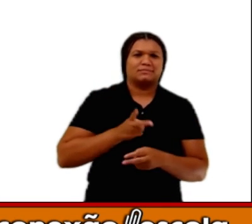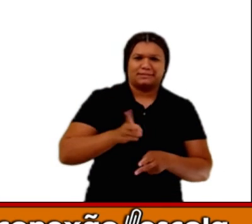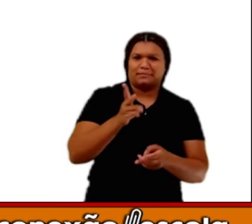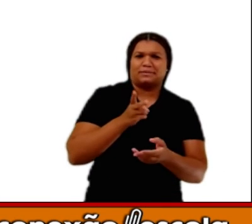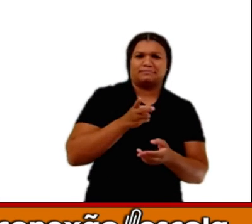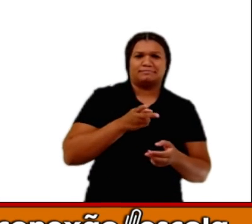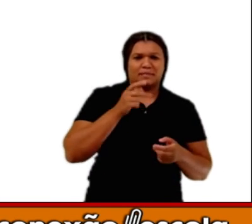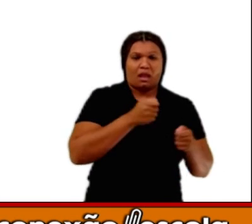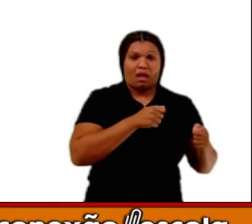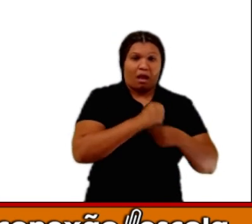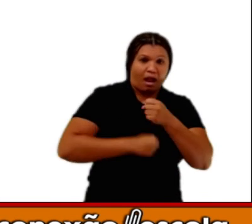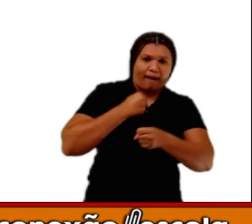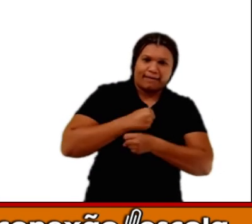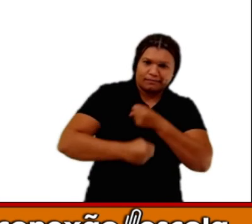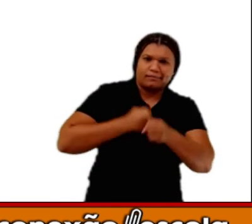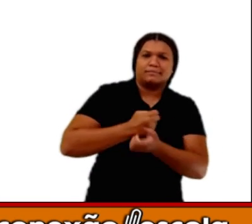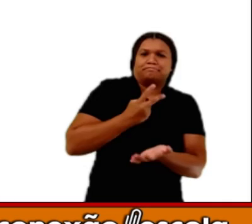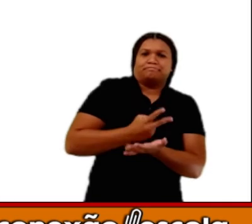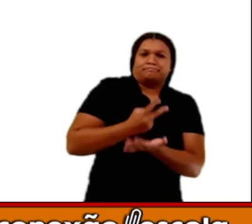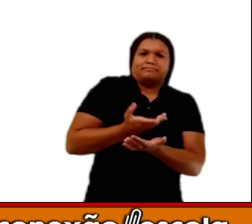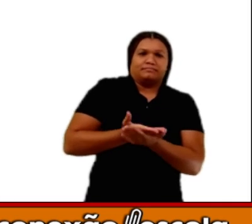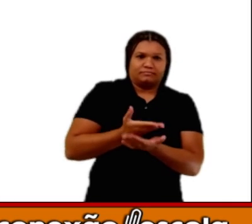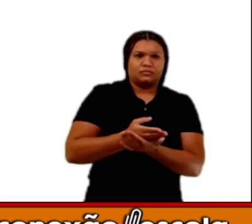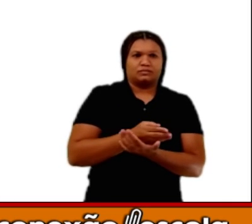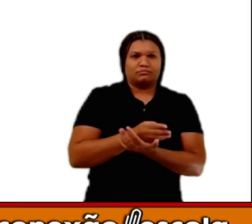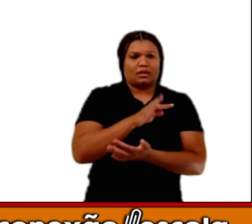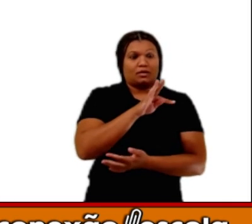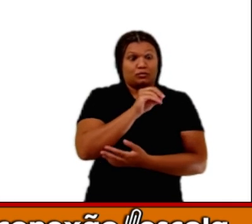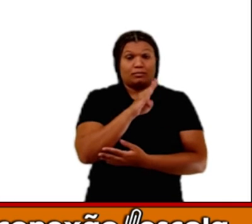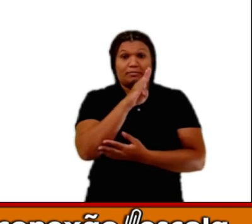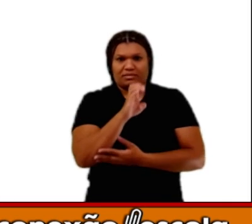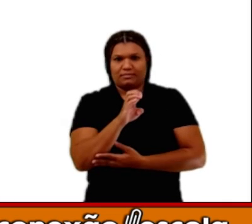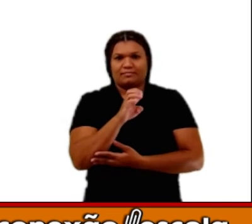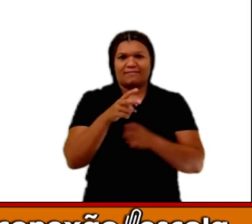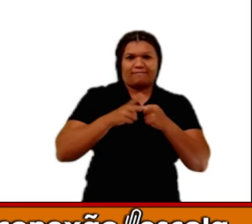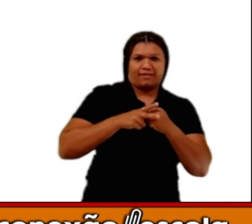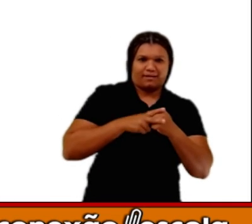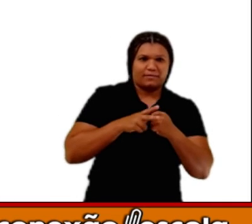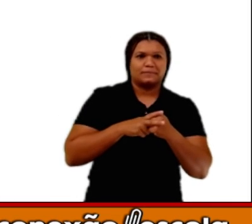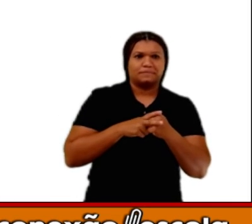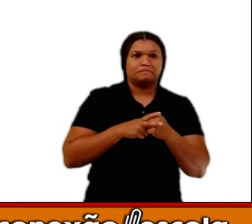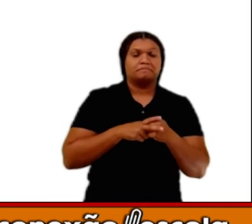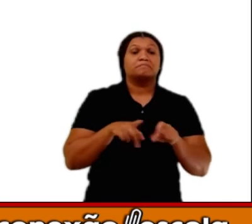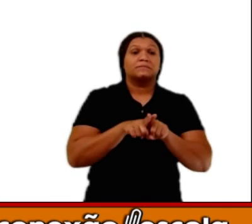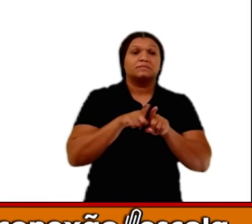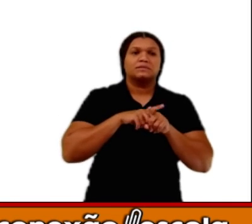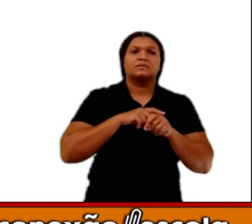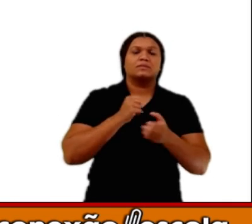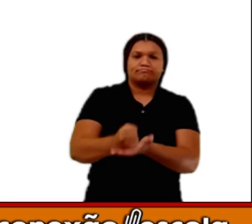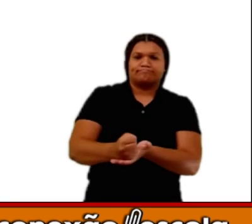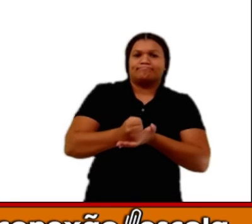anos o verbo to be pode ser representado por isso o ar né que são os auxiliares não